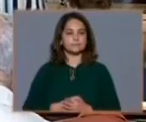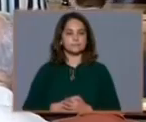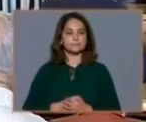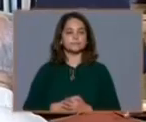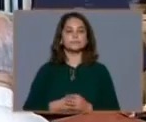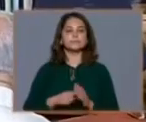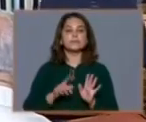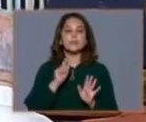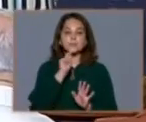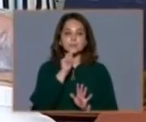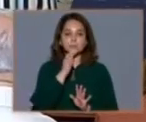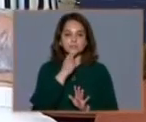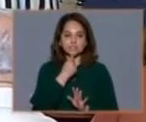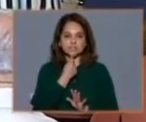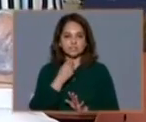Mistério da fé.